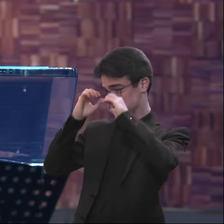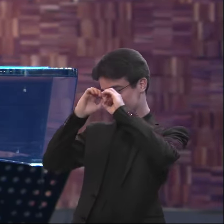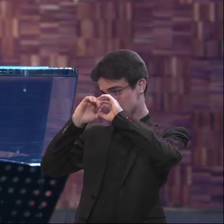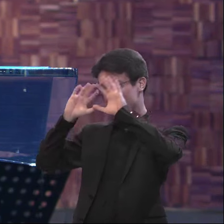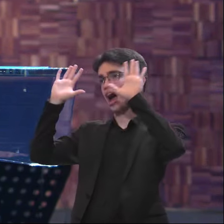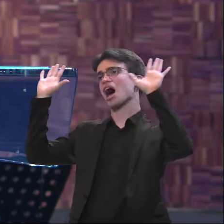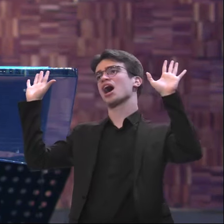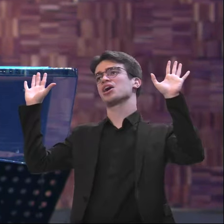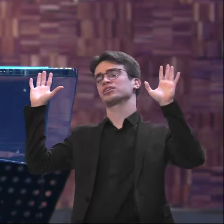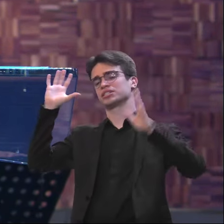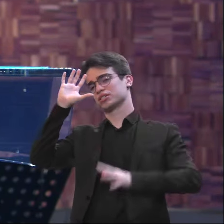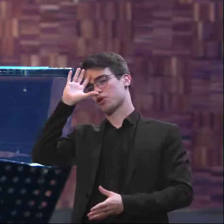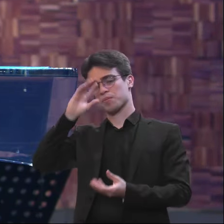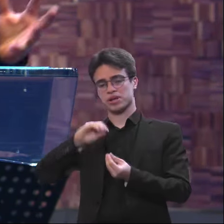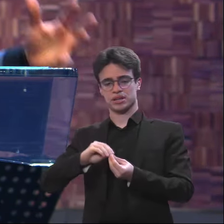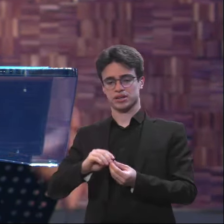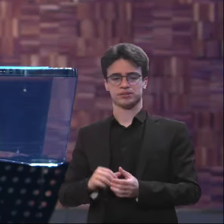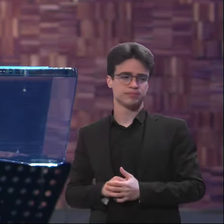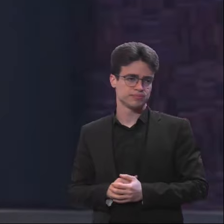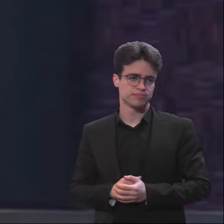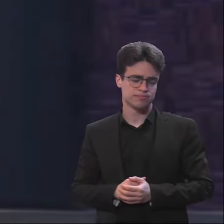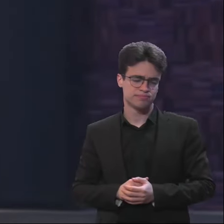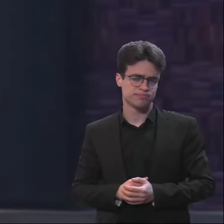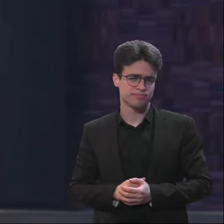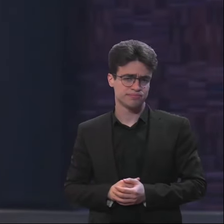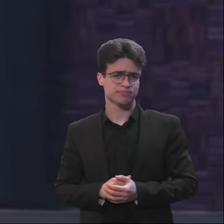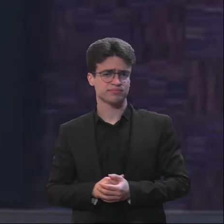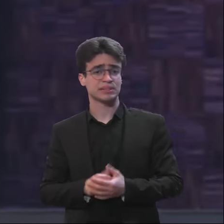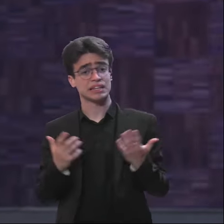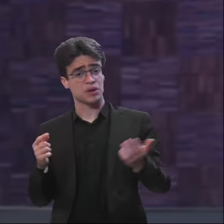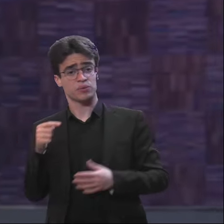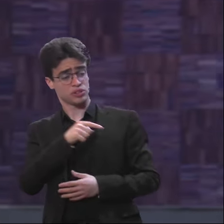entendimento. Foi isso que aconteceu com Josué.